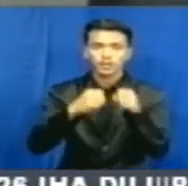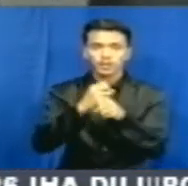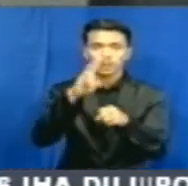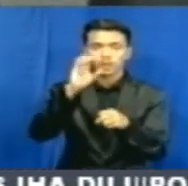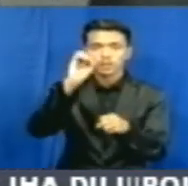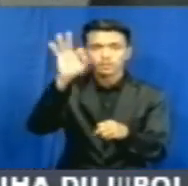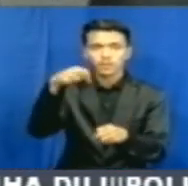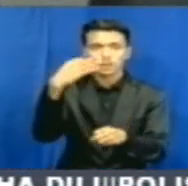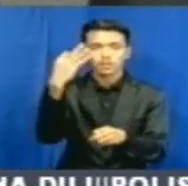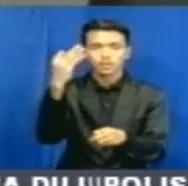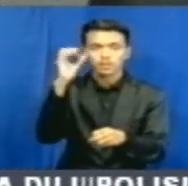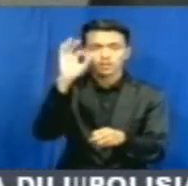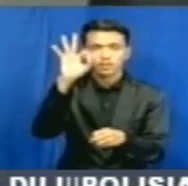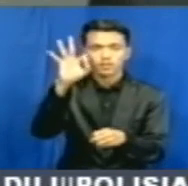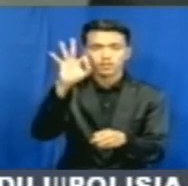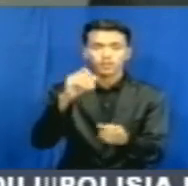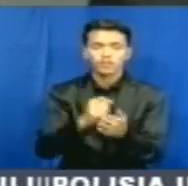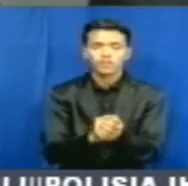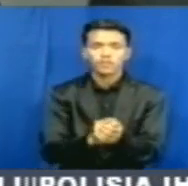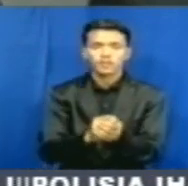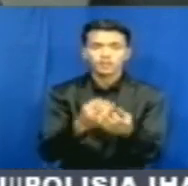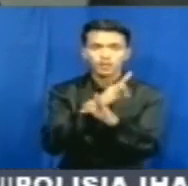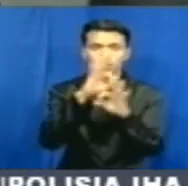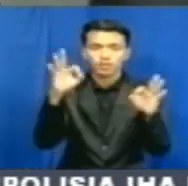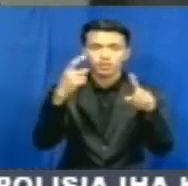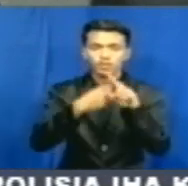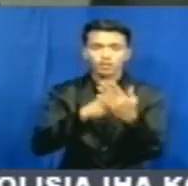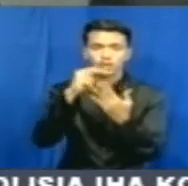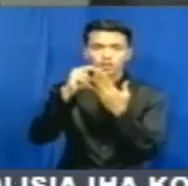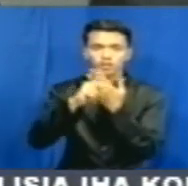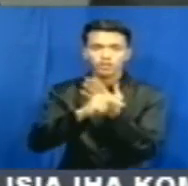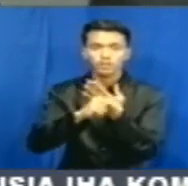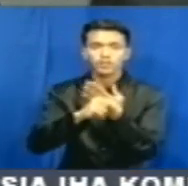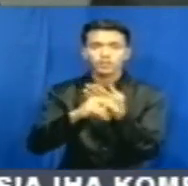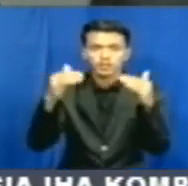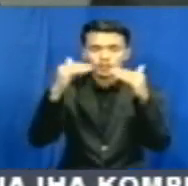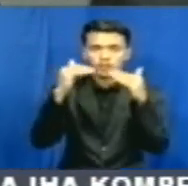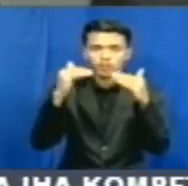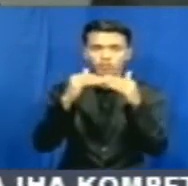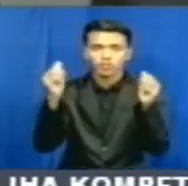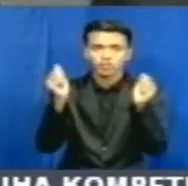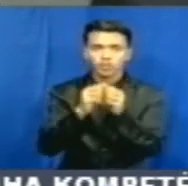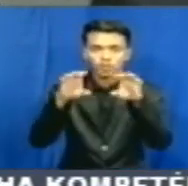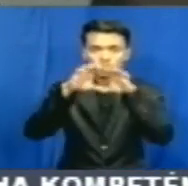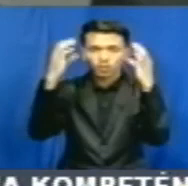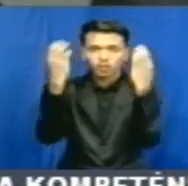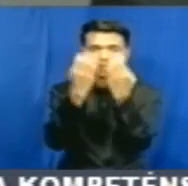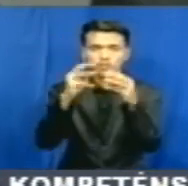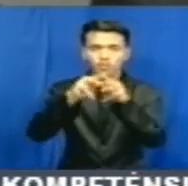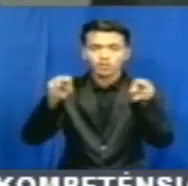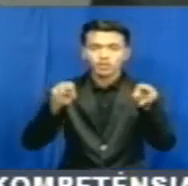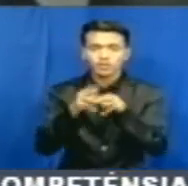se finaliza a fim de outubro, novembro, nelaram, se é encontro geral ida, Conselhos Municipal Sira, mais